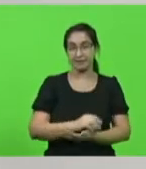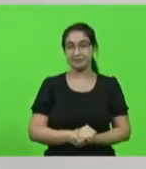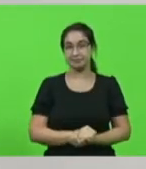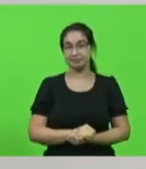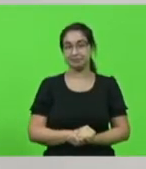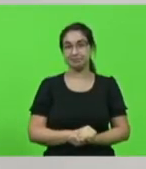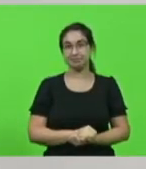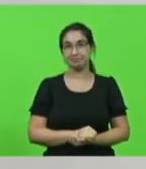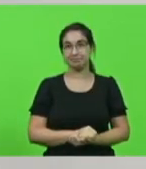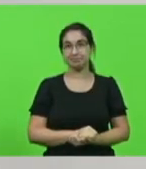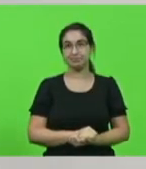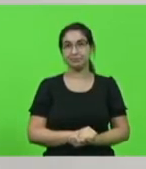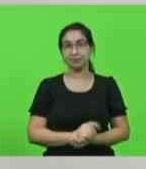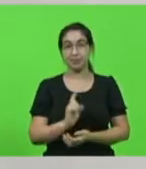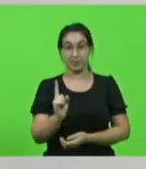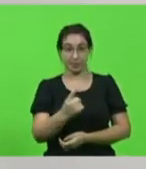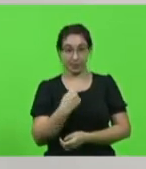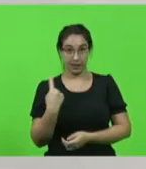Irregular. Nós que temos que